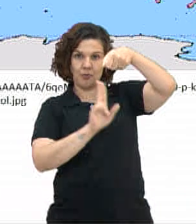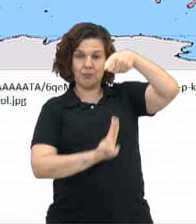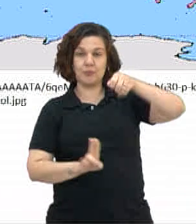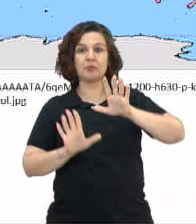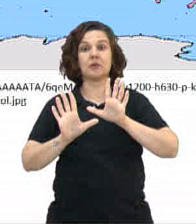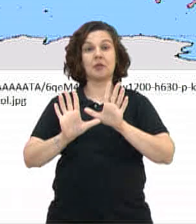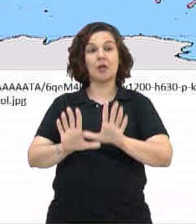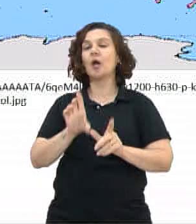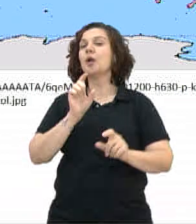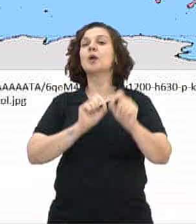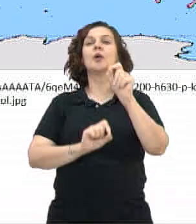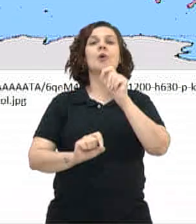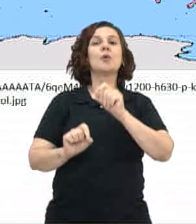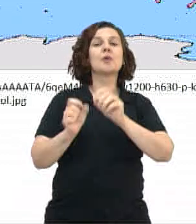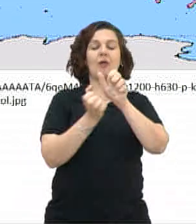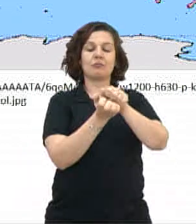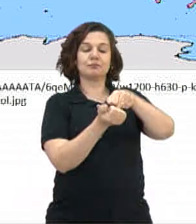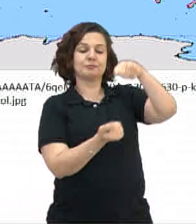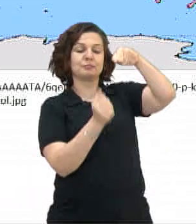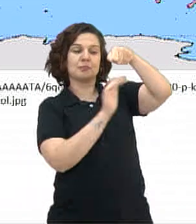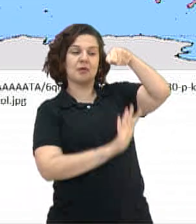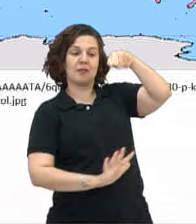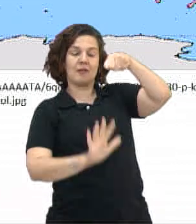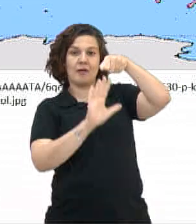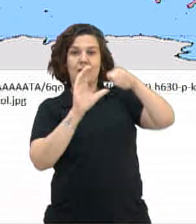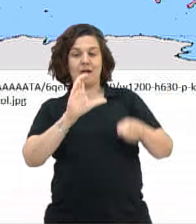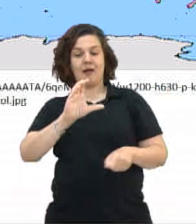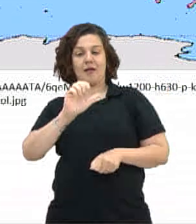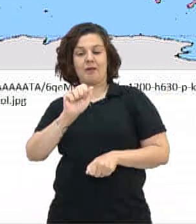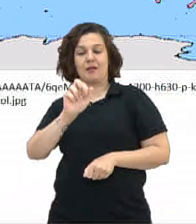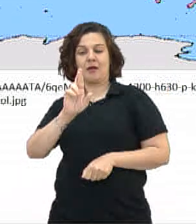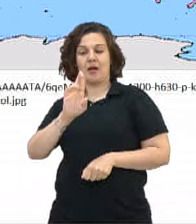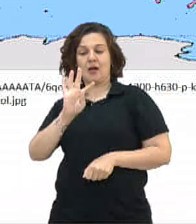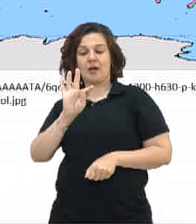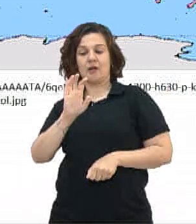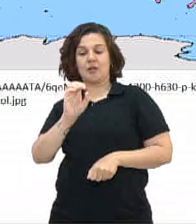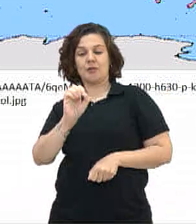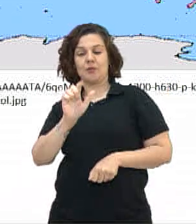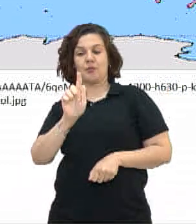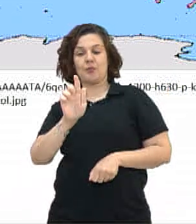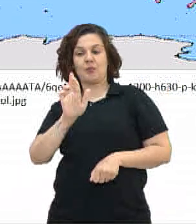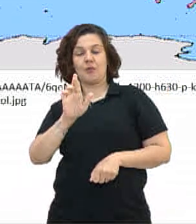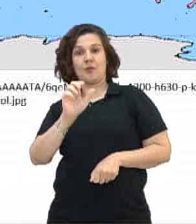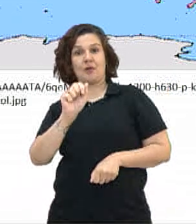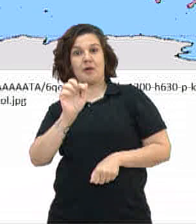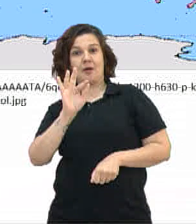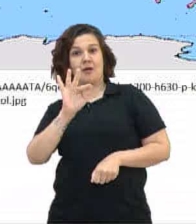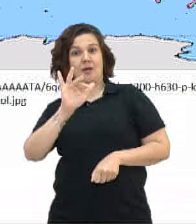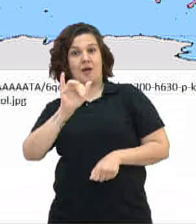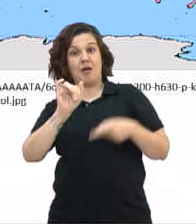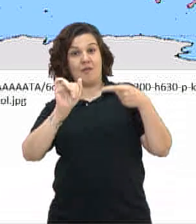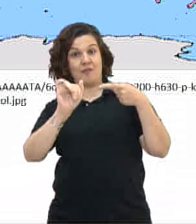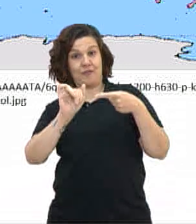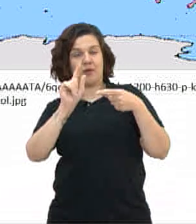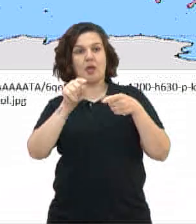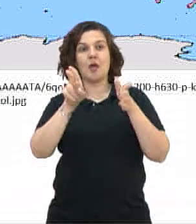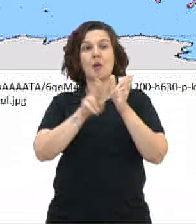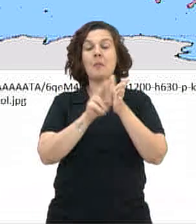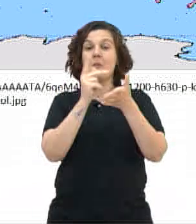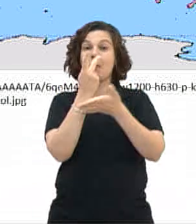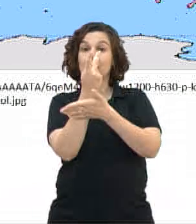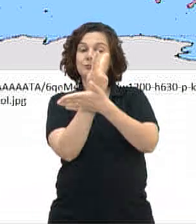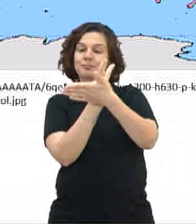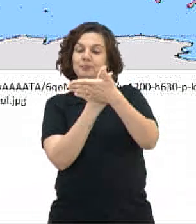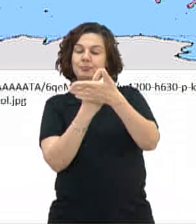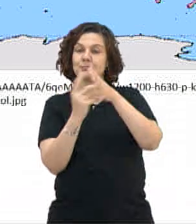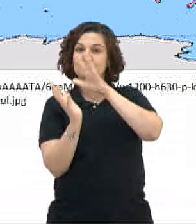vamos definir o que é a ciência cartográfica. Relembrando que cartografia é a ciência responsável por representar graficamente a